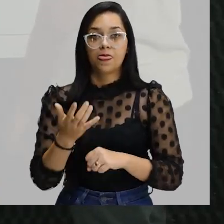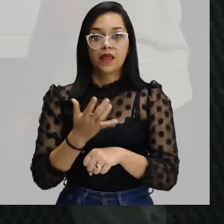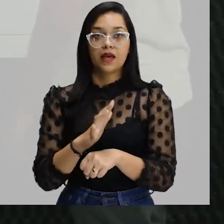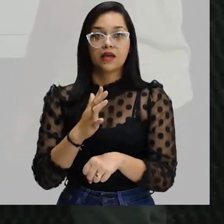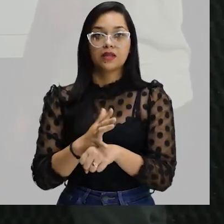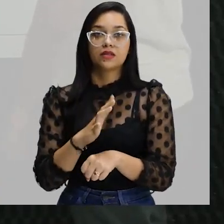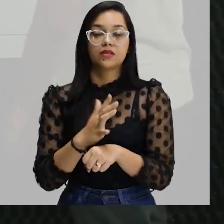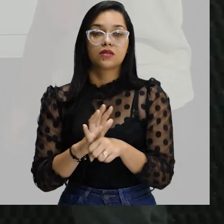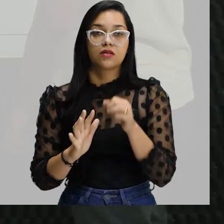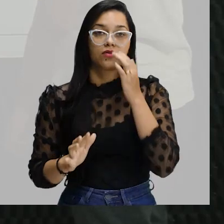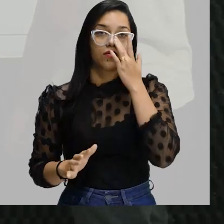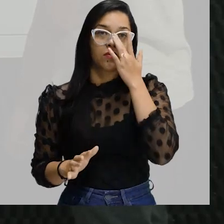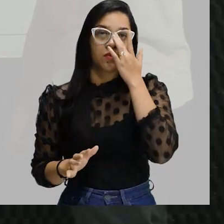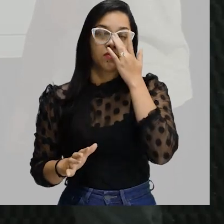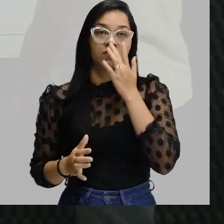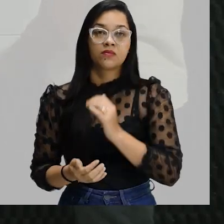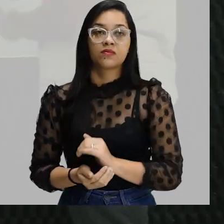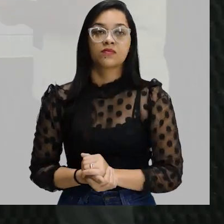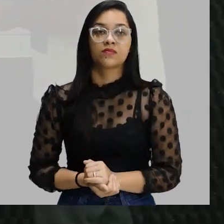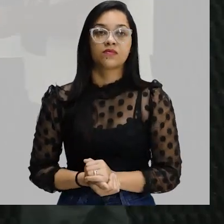ação